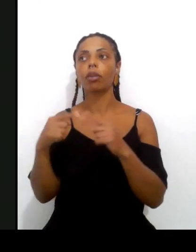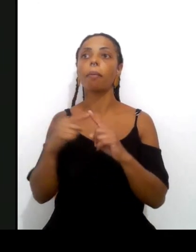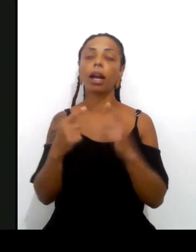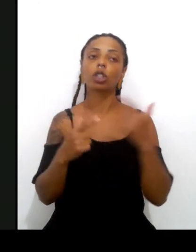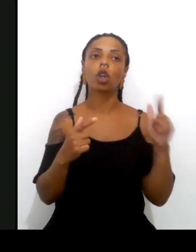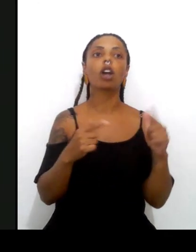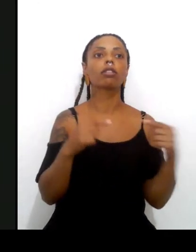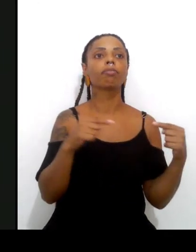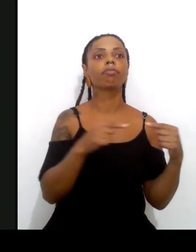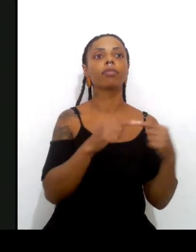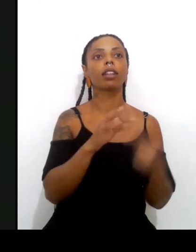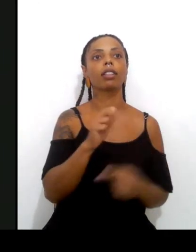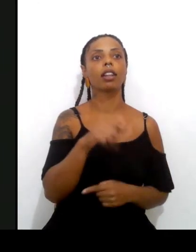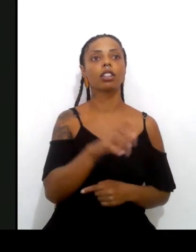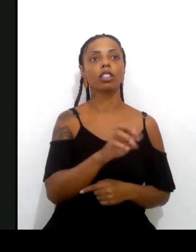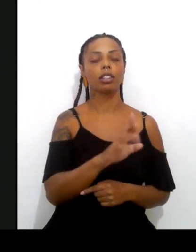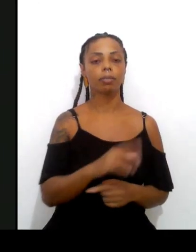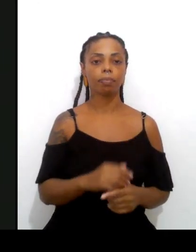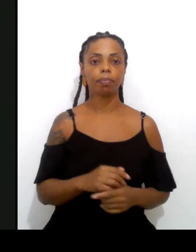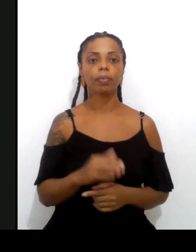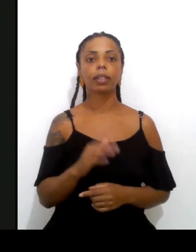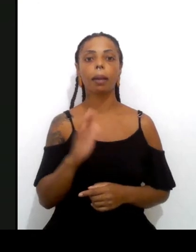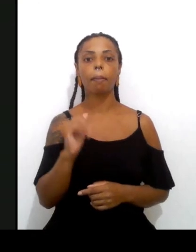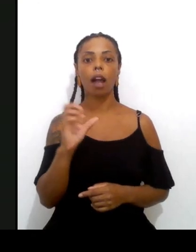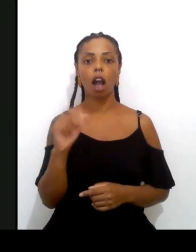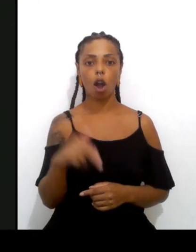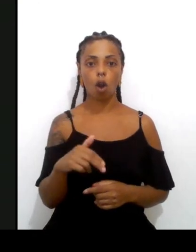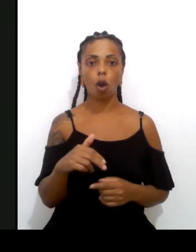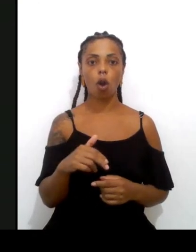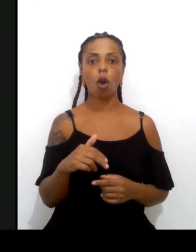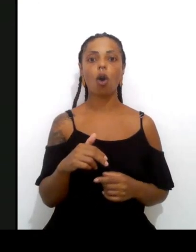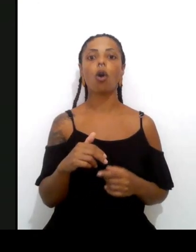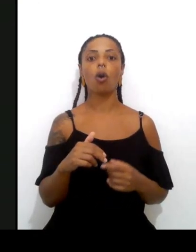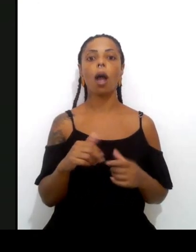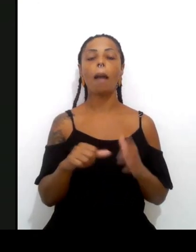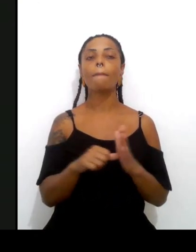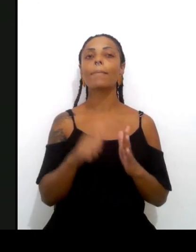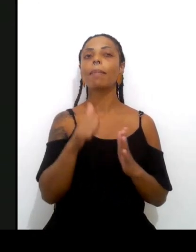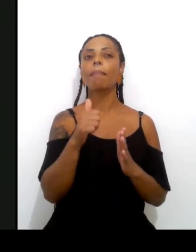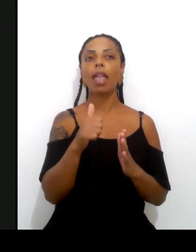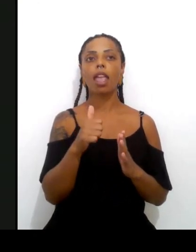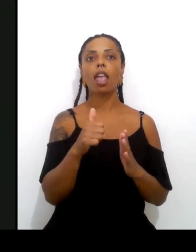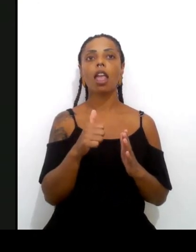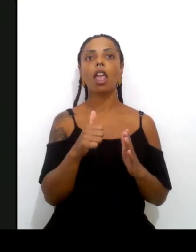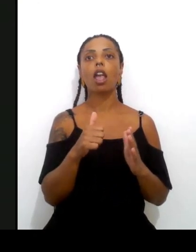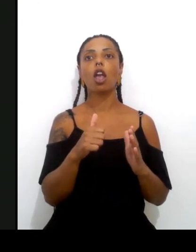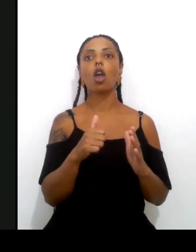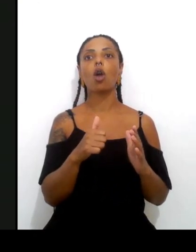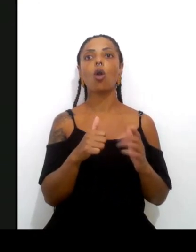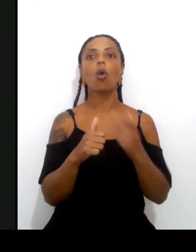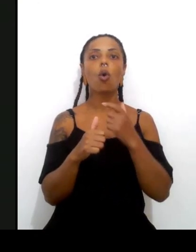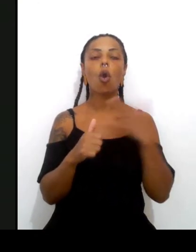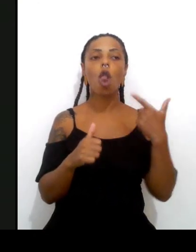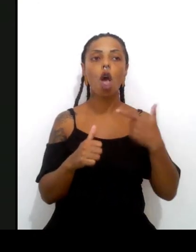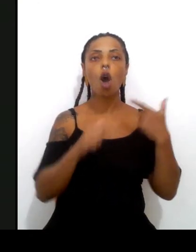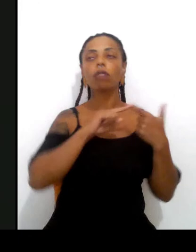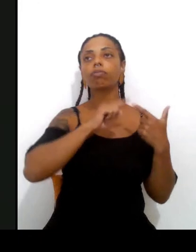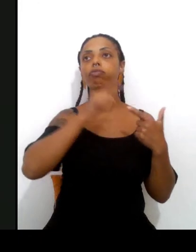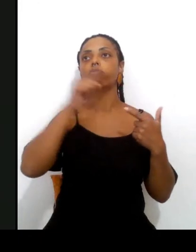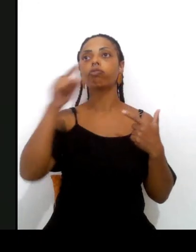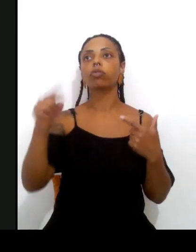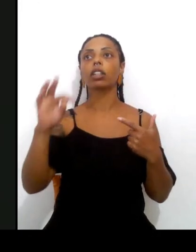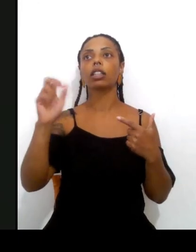Francis Bacon viajou de Londres para Tanger pela primeira vez no verão de 1956 junto com seu amigo